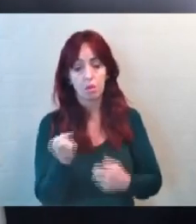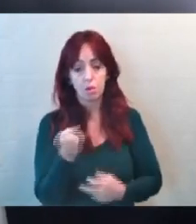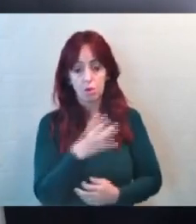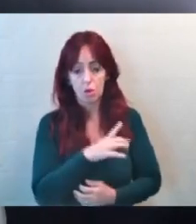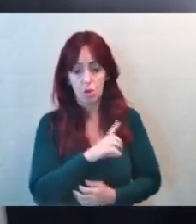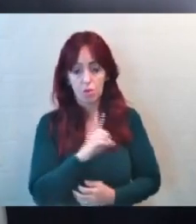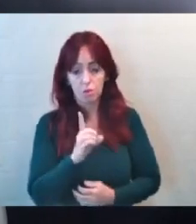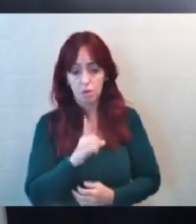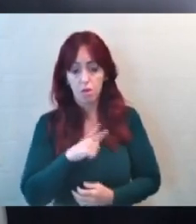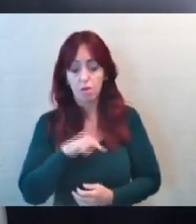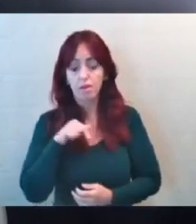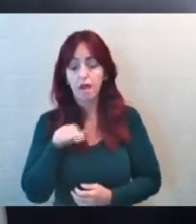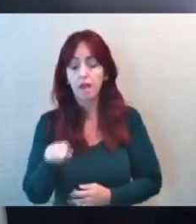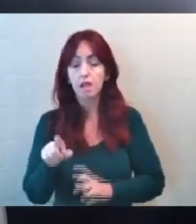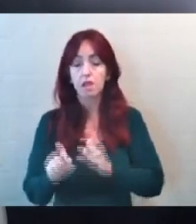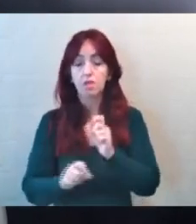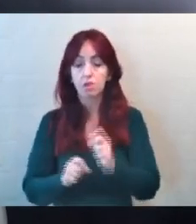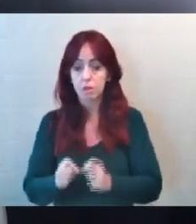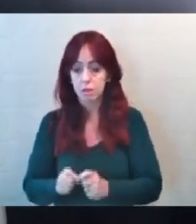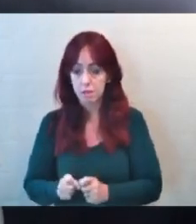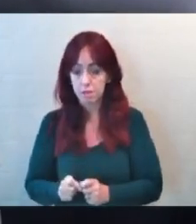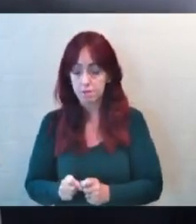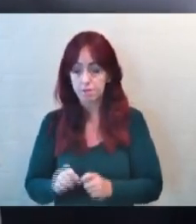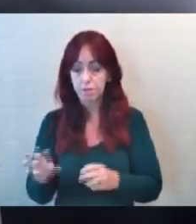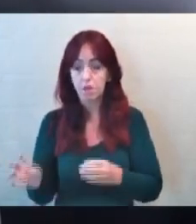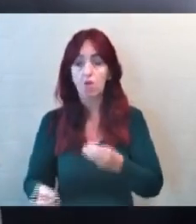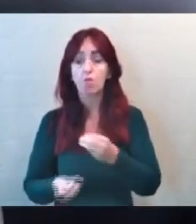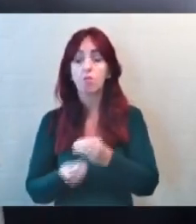para remunerar